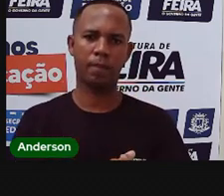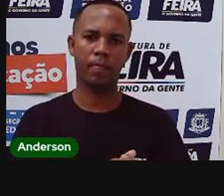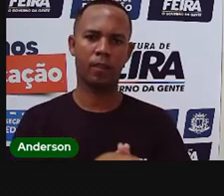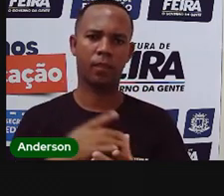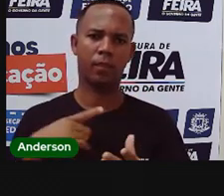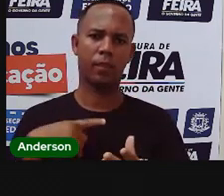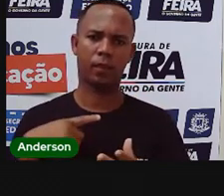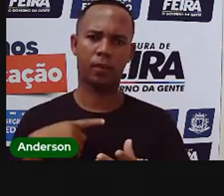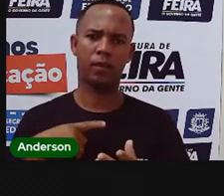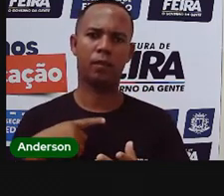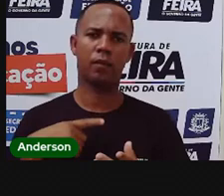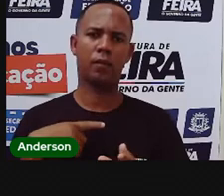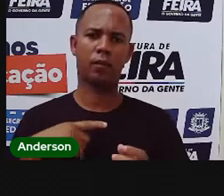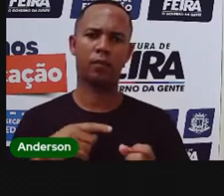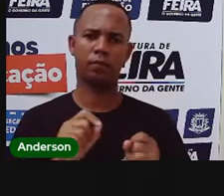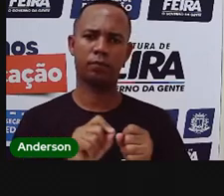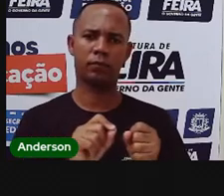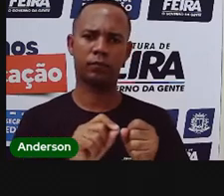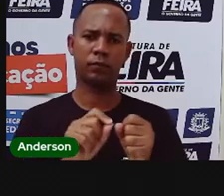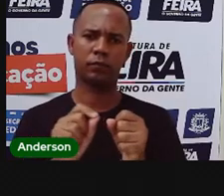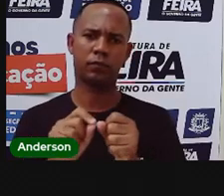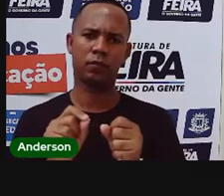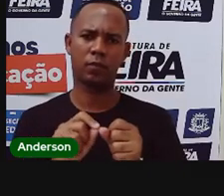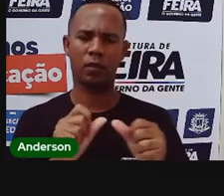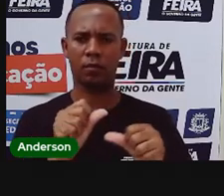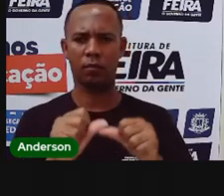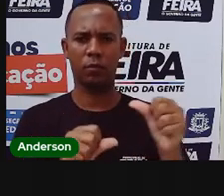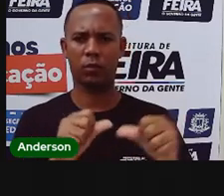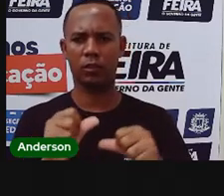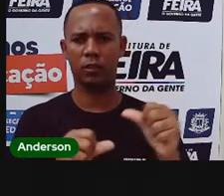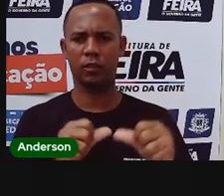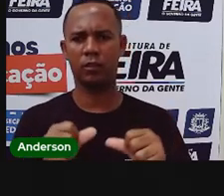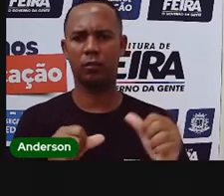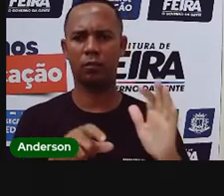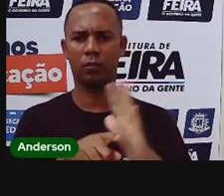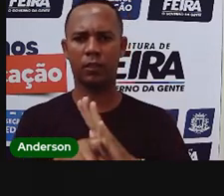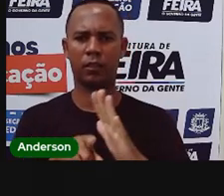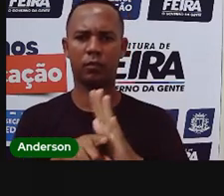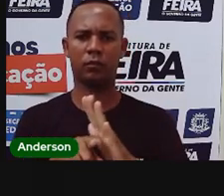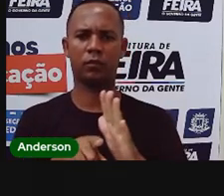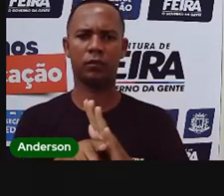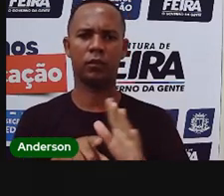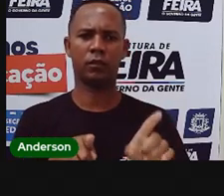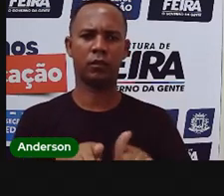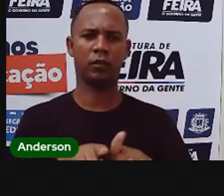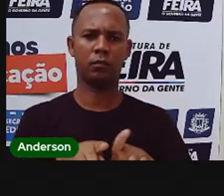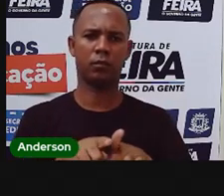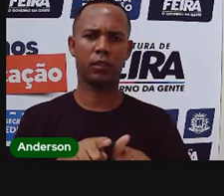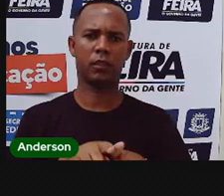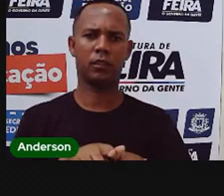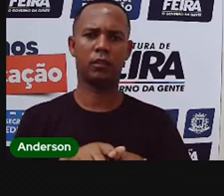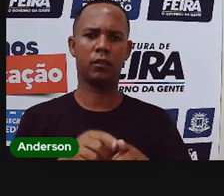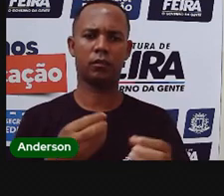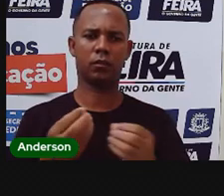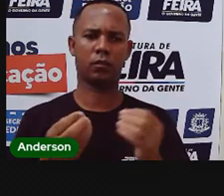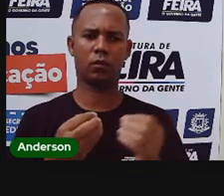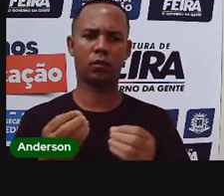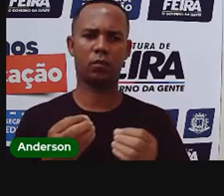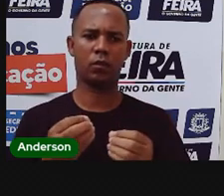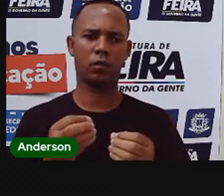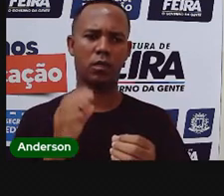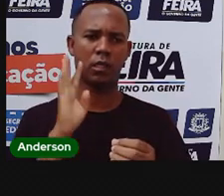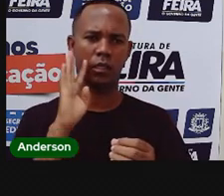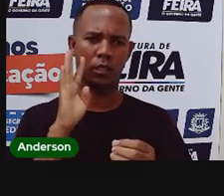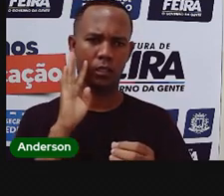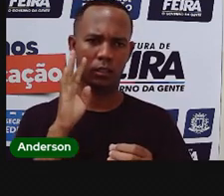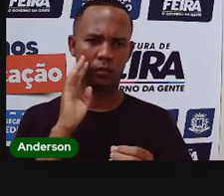criar ela modificando as perguntas, modificando aqui tudo que está escrito para que ela fique